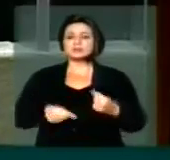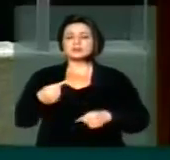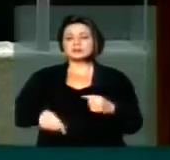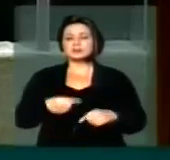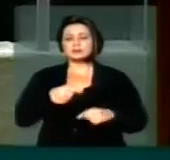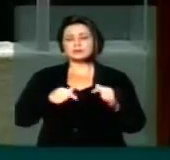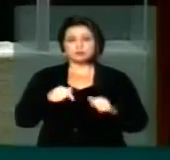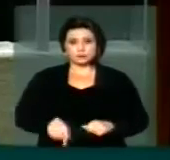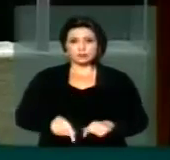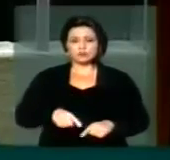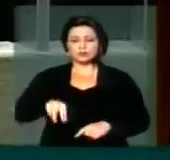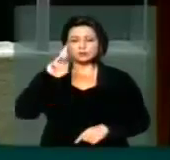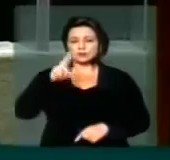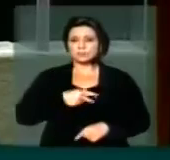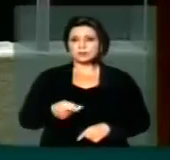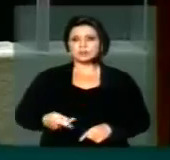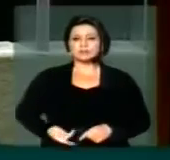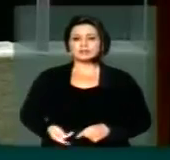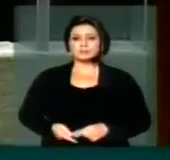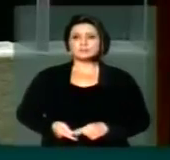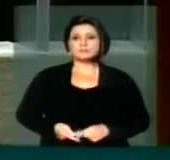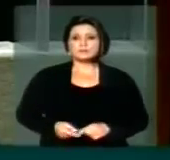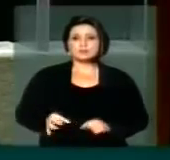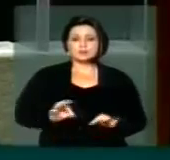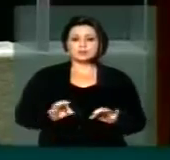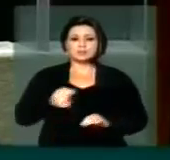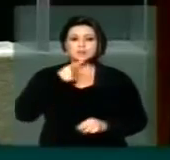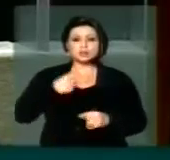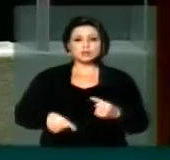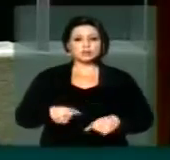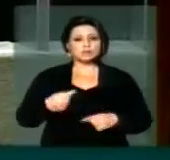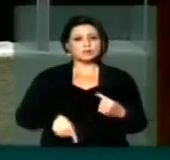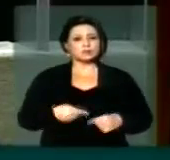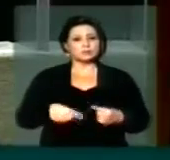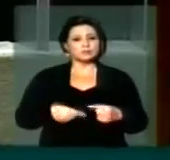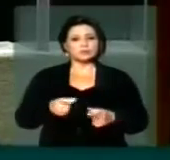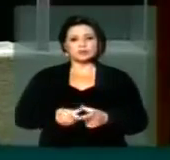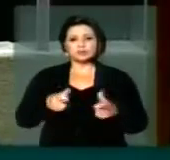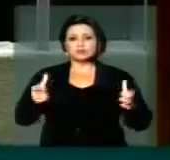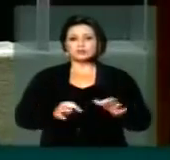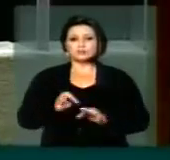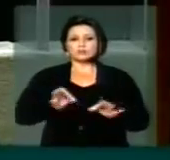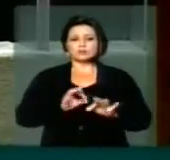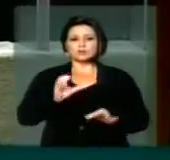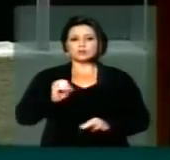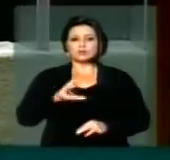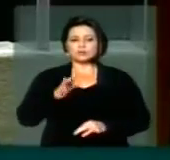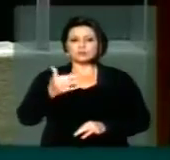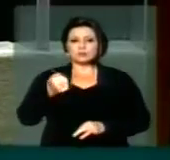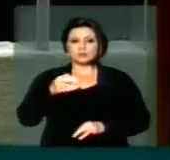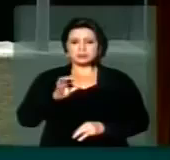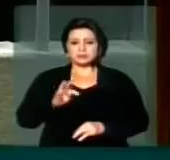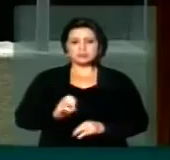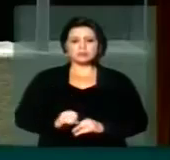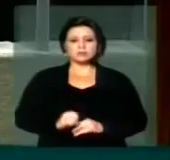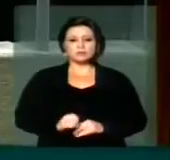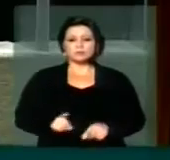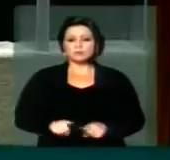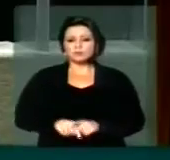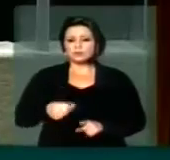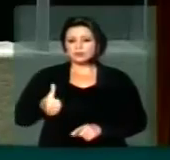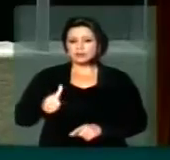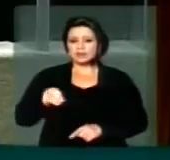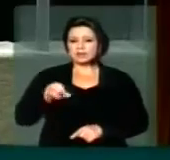sendo discutido aqui, senhor presidente. Ao invés de nós dedicarmos a grande parte do orçamento para